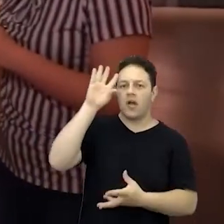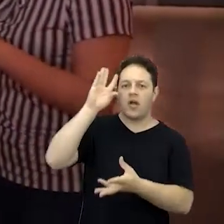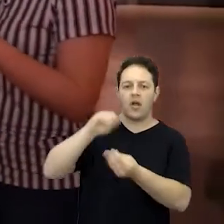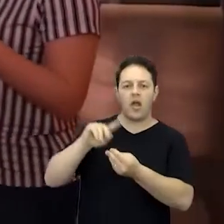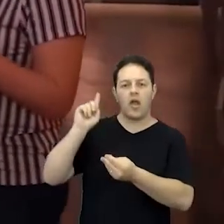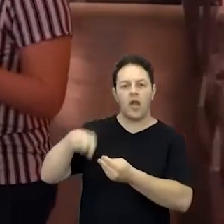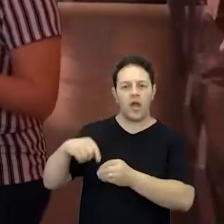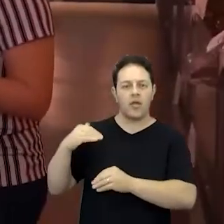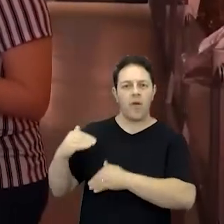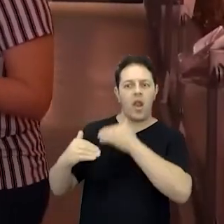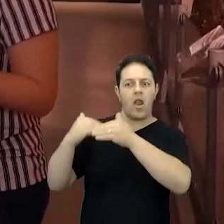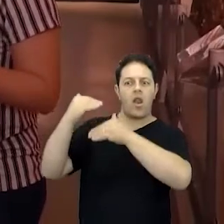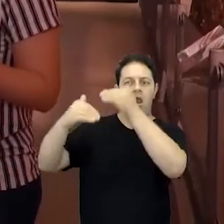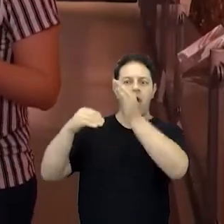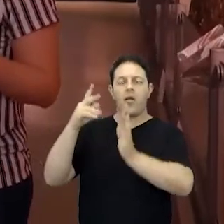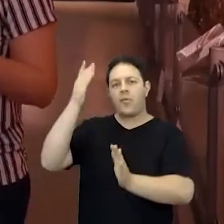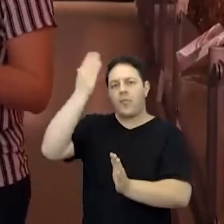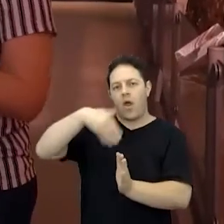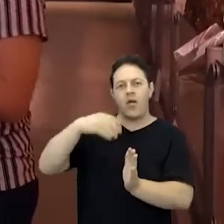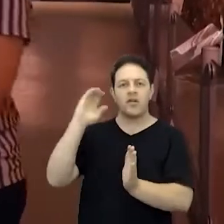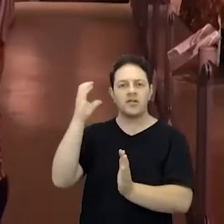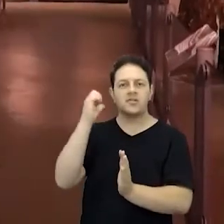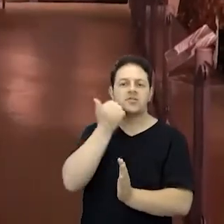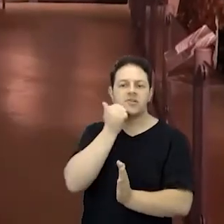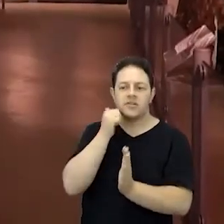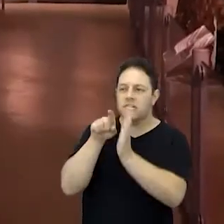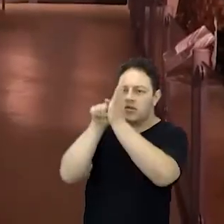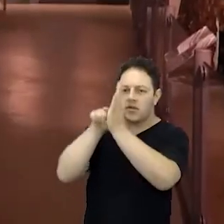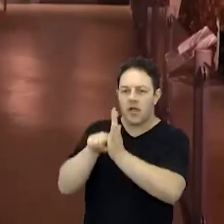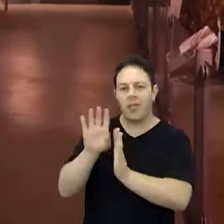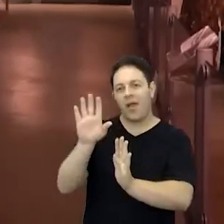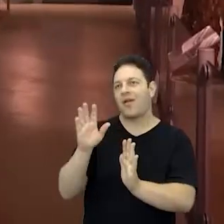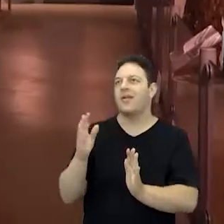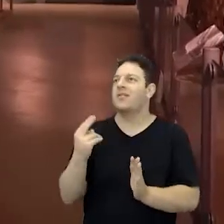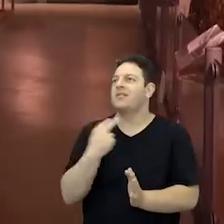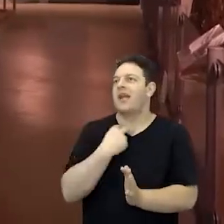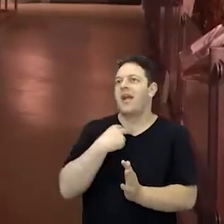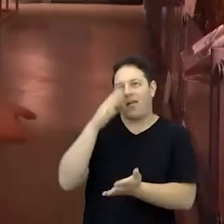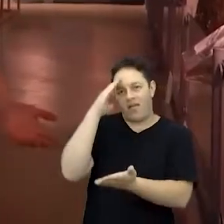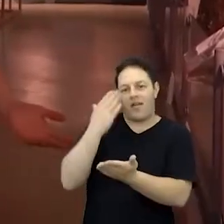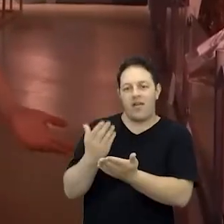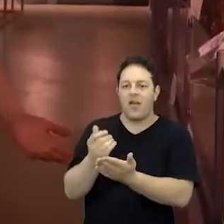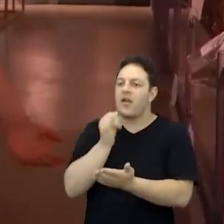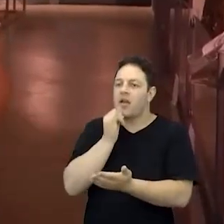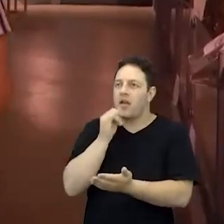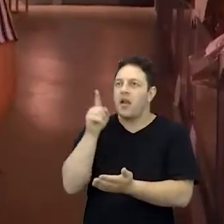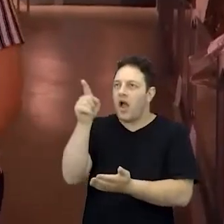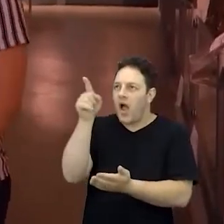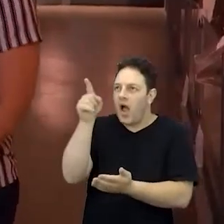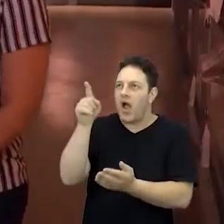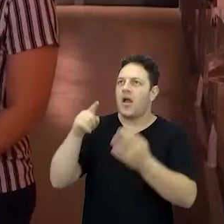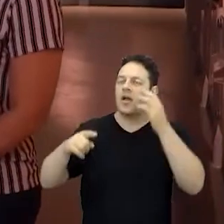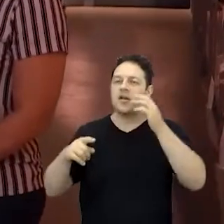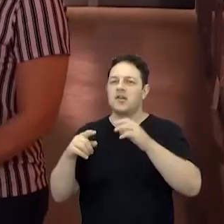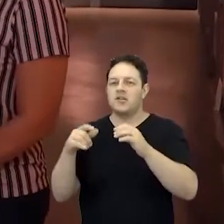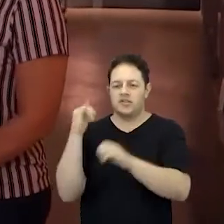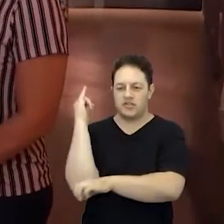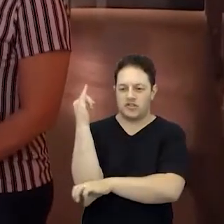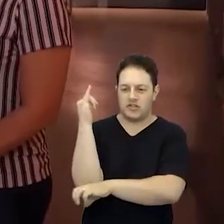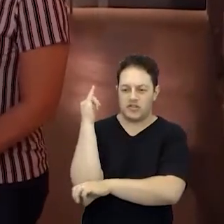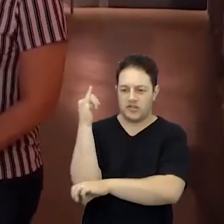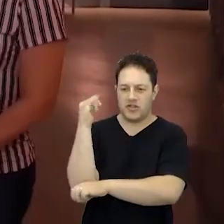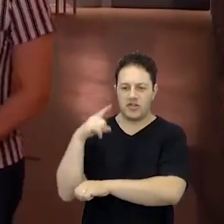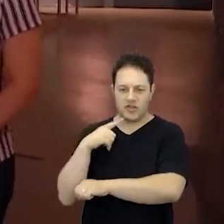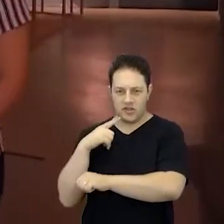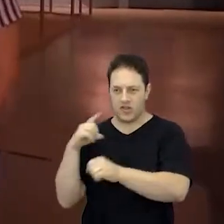evolução e é uma evidência científica só que a gente não pode né achar que os dinossauros conviveram junto com isso mesmo eles tão pertinho